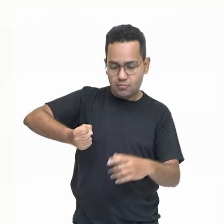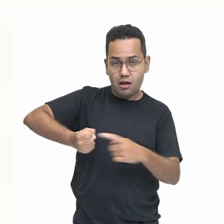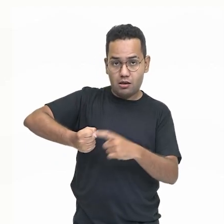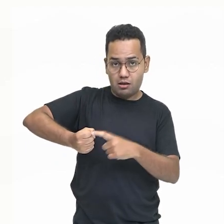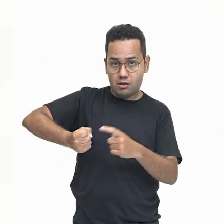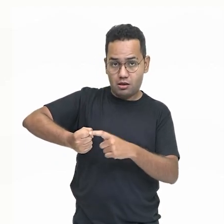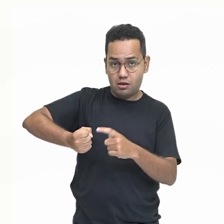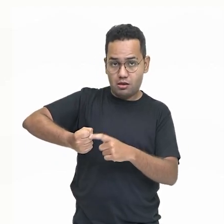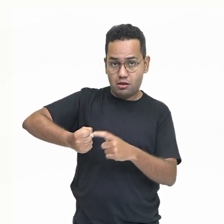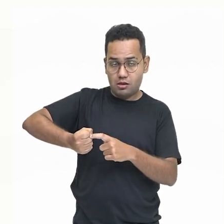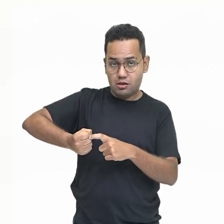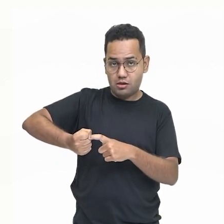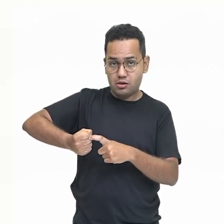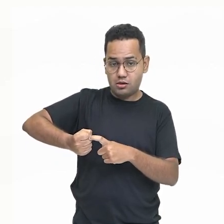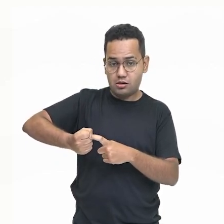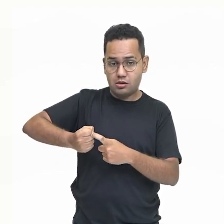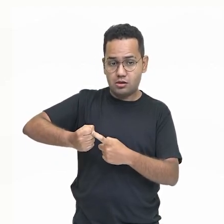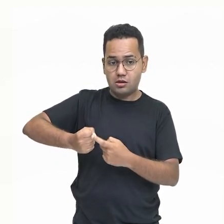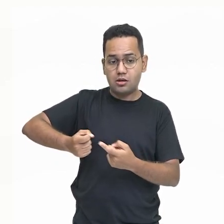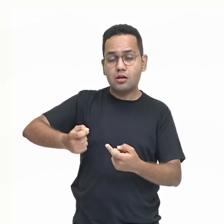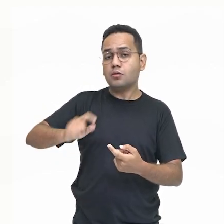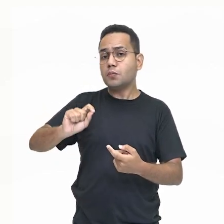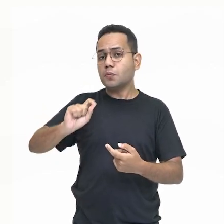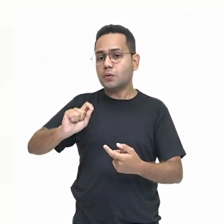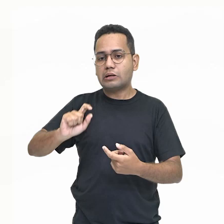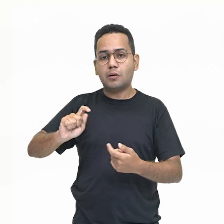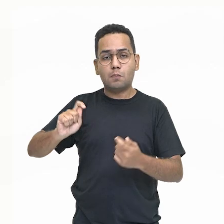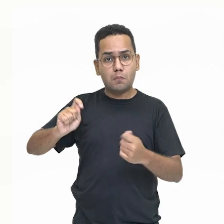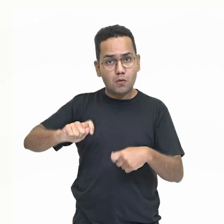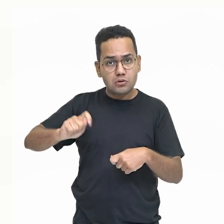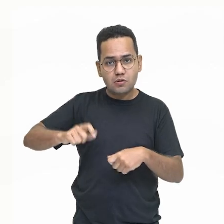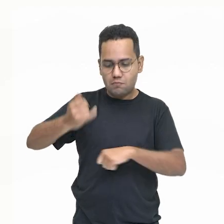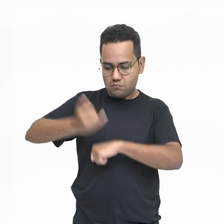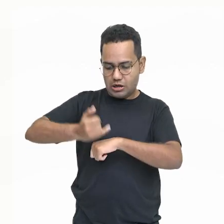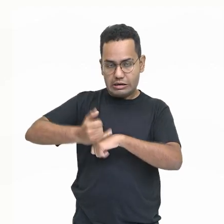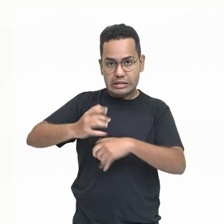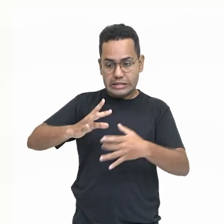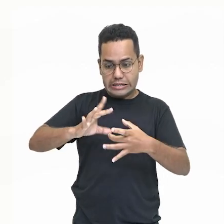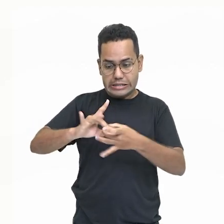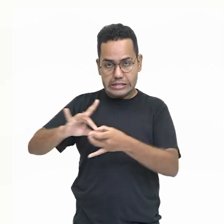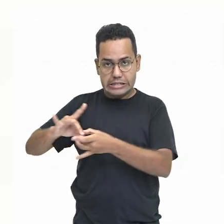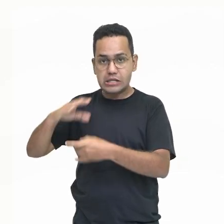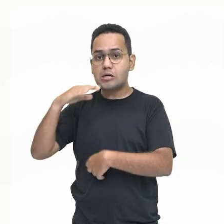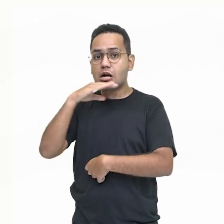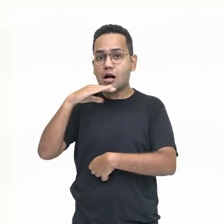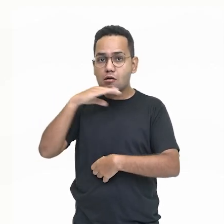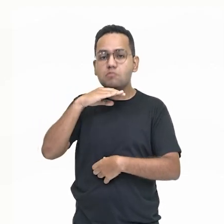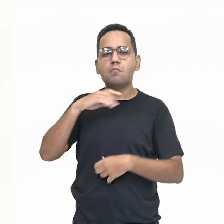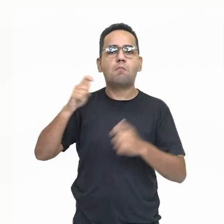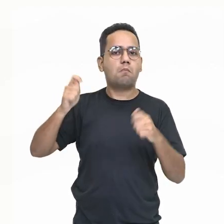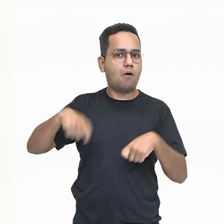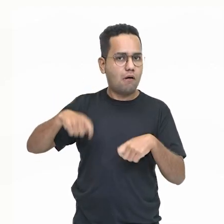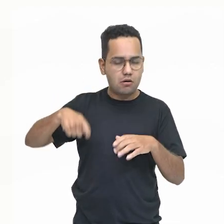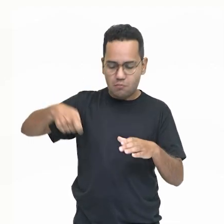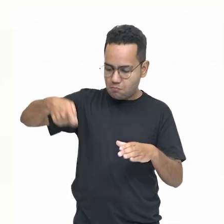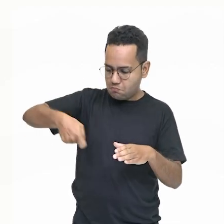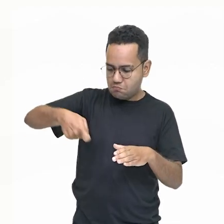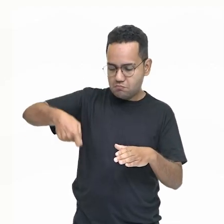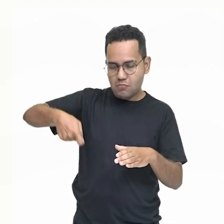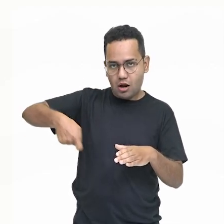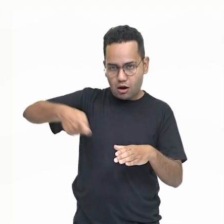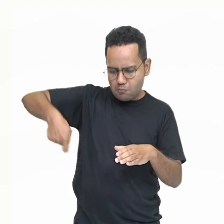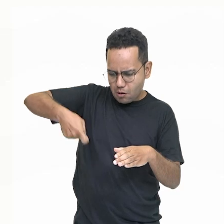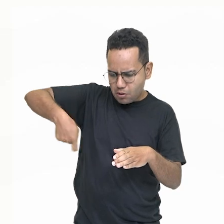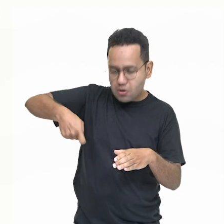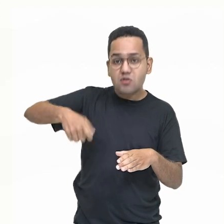não for um bom isolante, vai acontecer o quê? Irá passar para a mão da pessoa. Ou